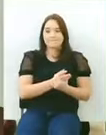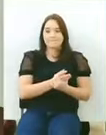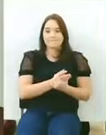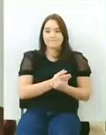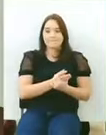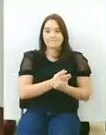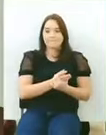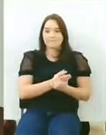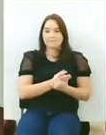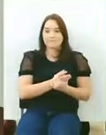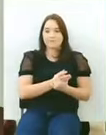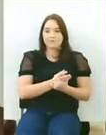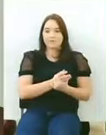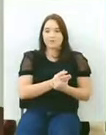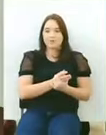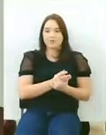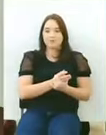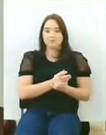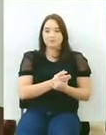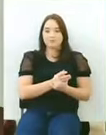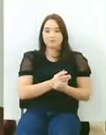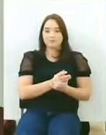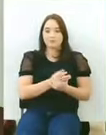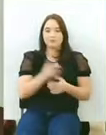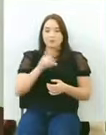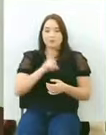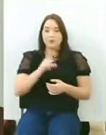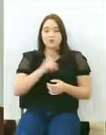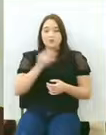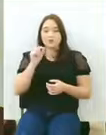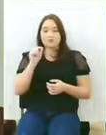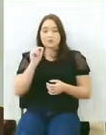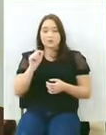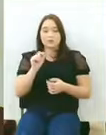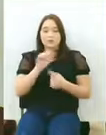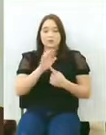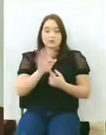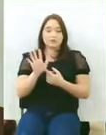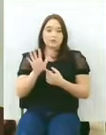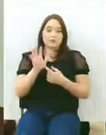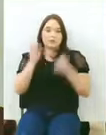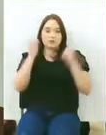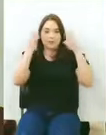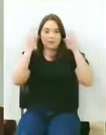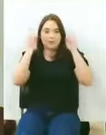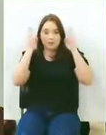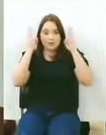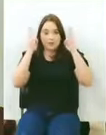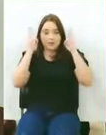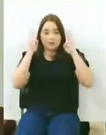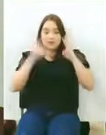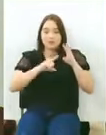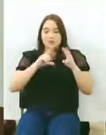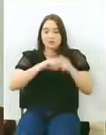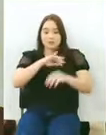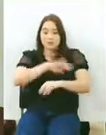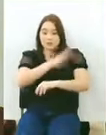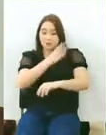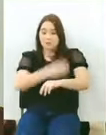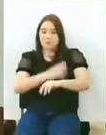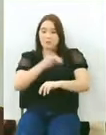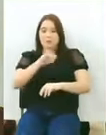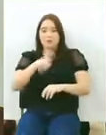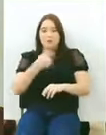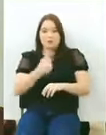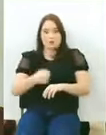presbíteros. A melhor ilustração bíblica do papel dos presbíteros é aquela de Moisés sobre o monte com as mãos